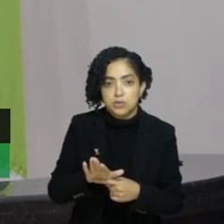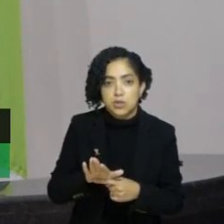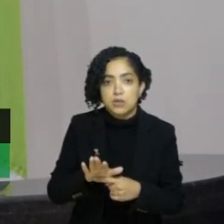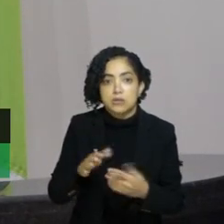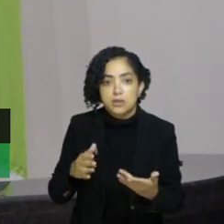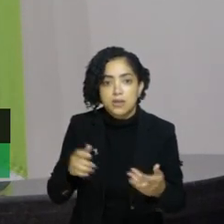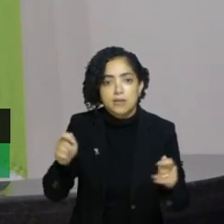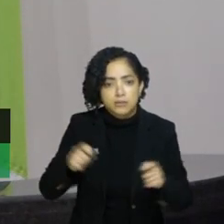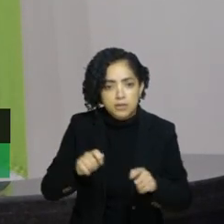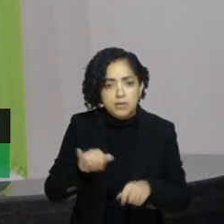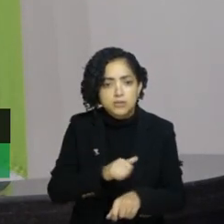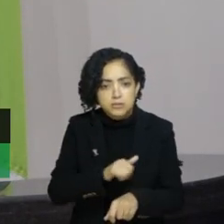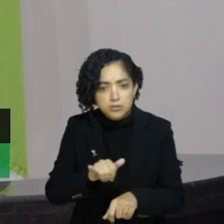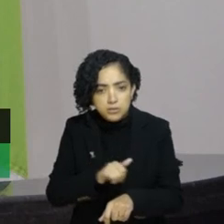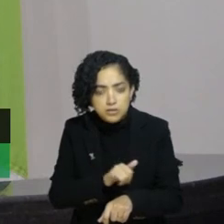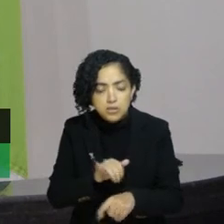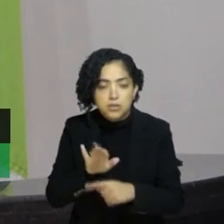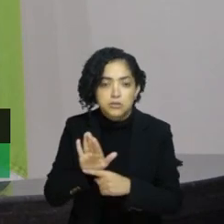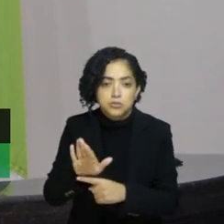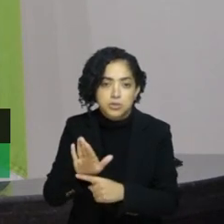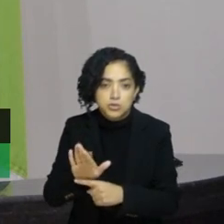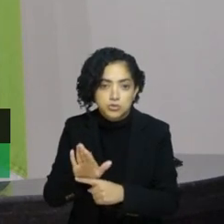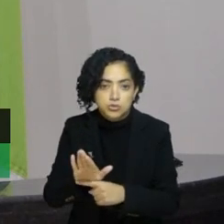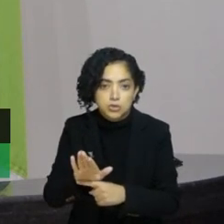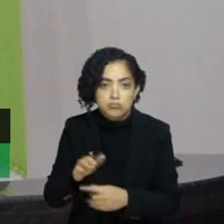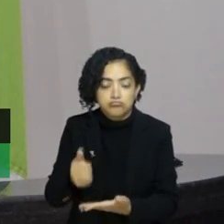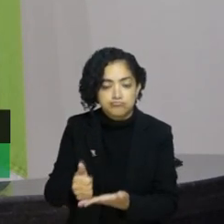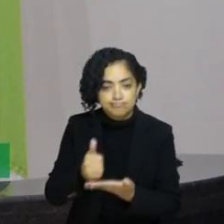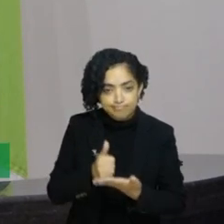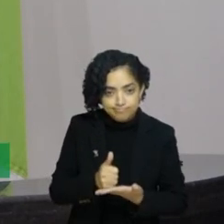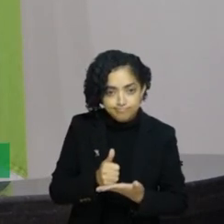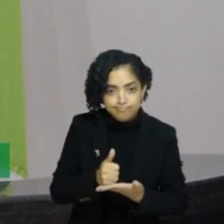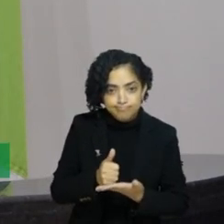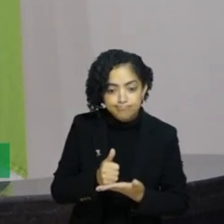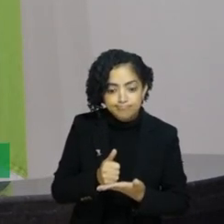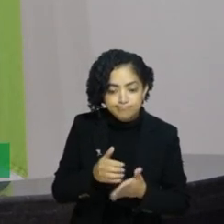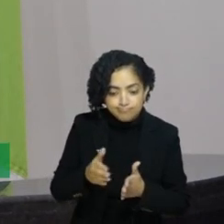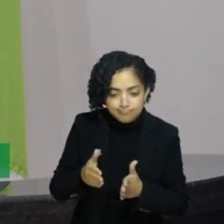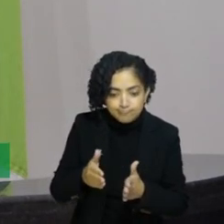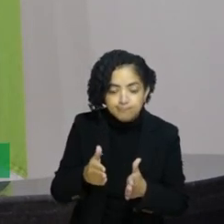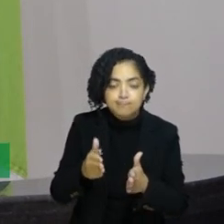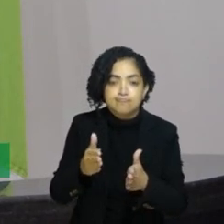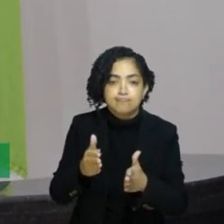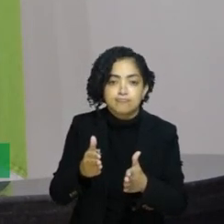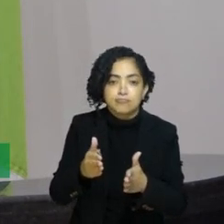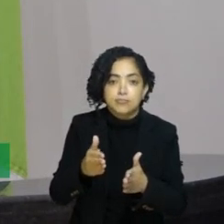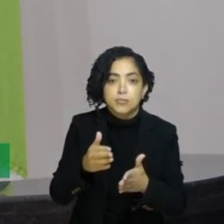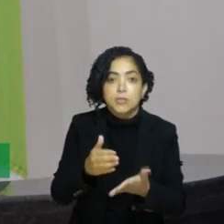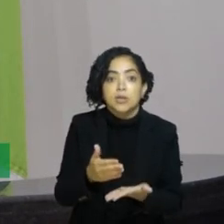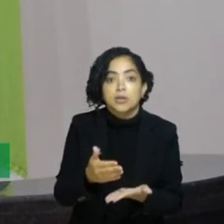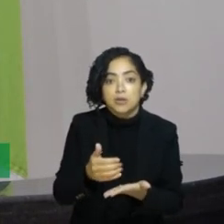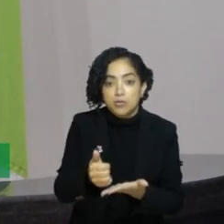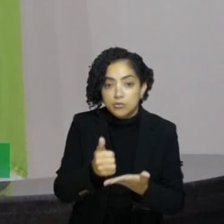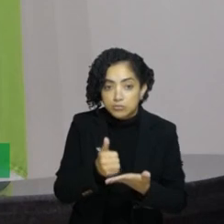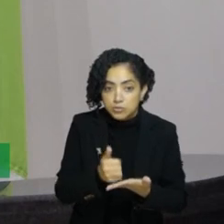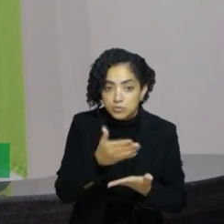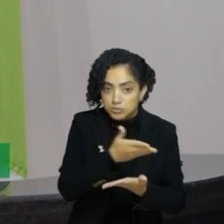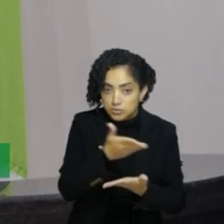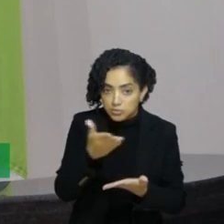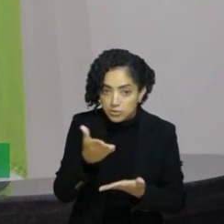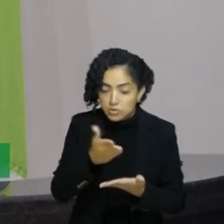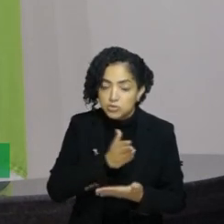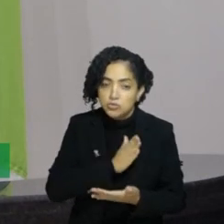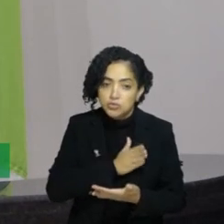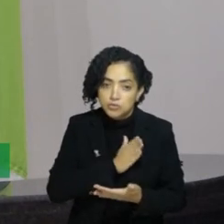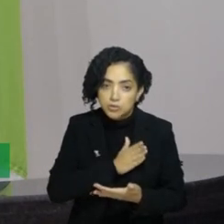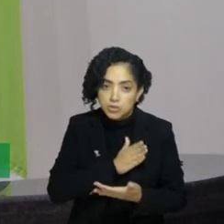de fazer isso por eles. Contem comigo para essa jornada. E eu conto com a ajuda dos grandes homens e mulheres de coração